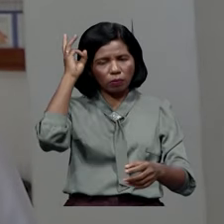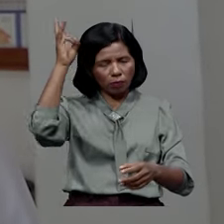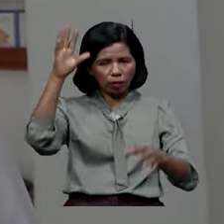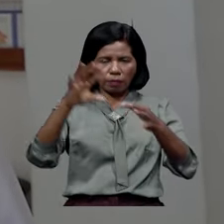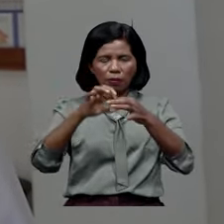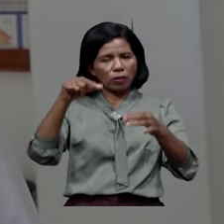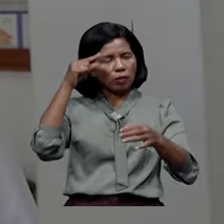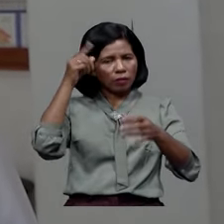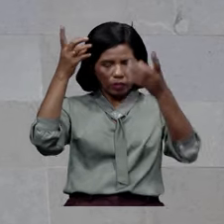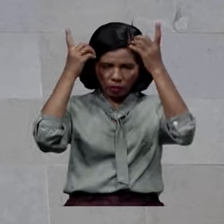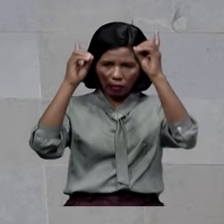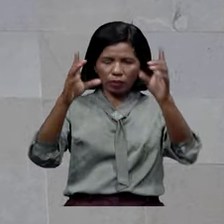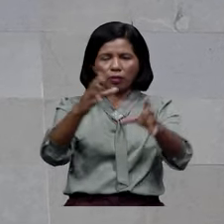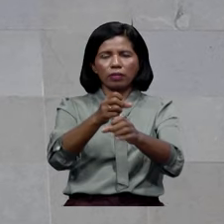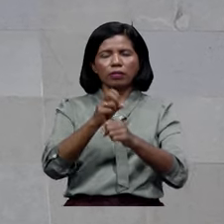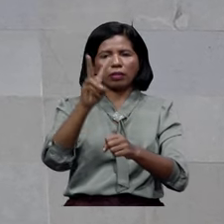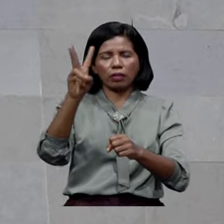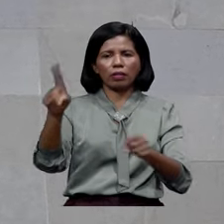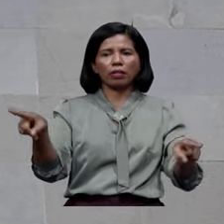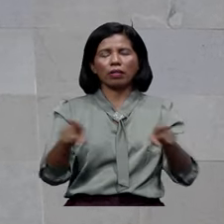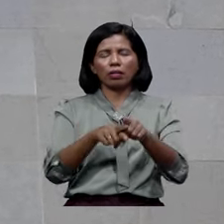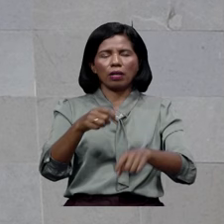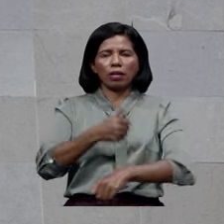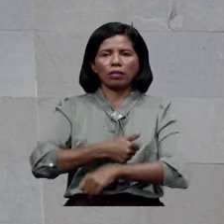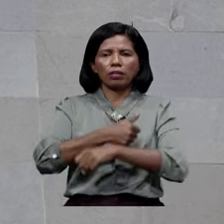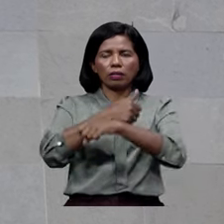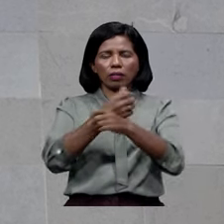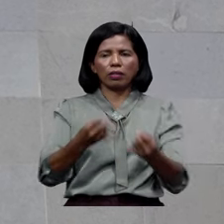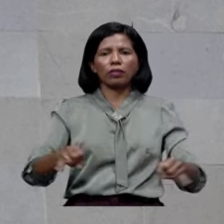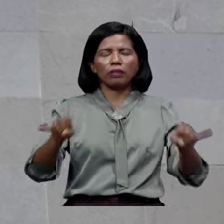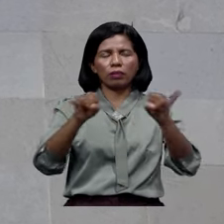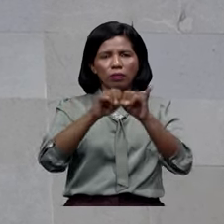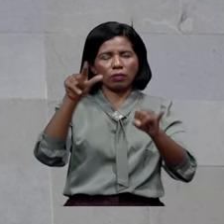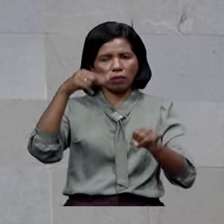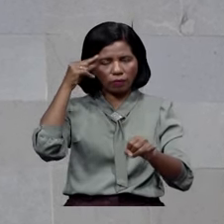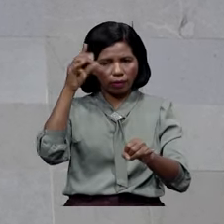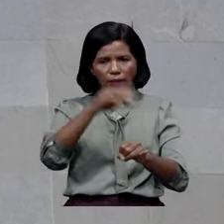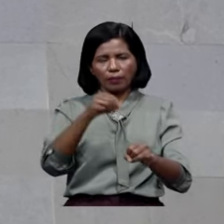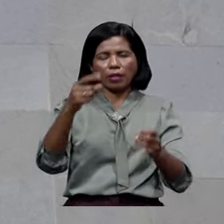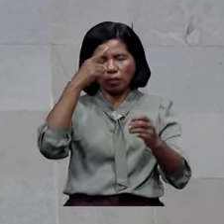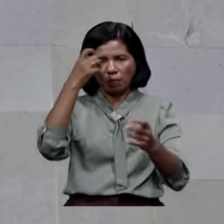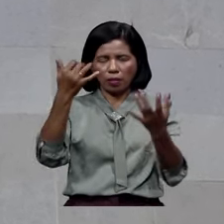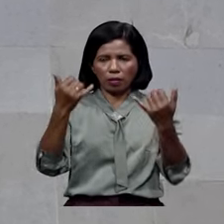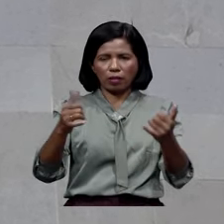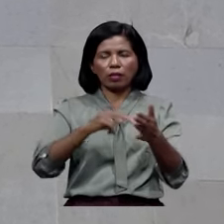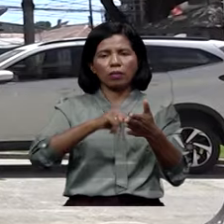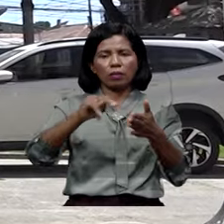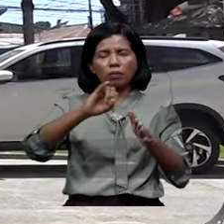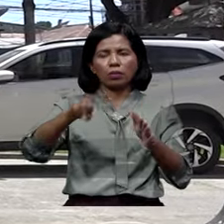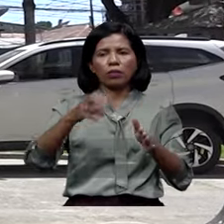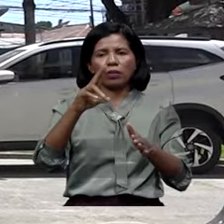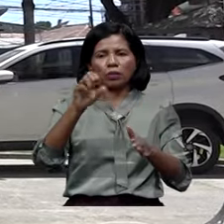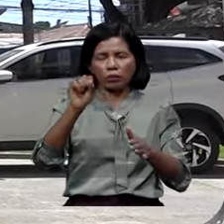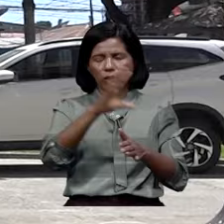Balo, Nebefote Zuis Nenrua, sai fale assessor e a instituição do governo, Tamadadão Né, número Zuis e